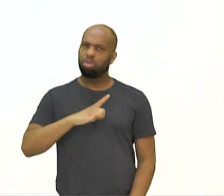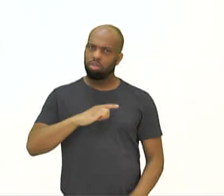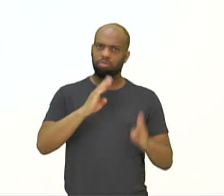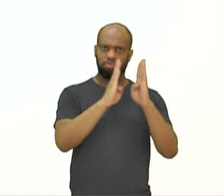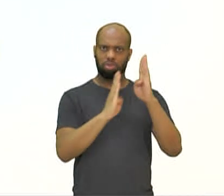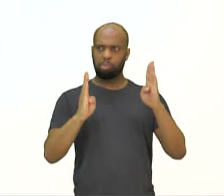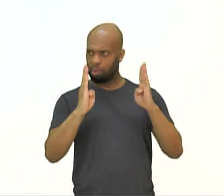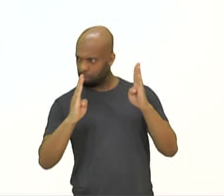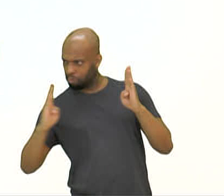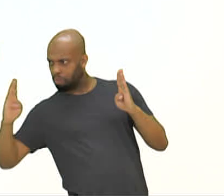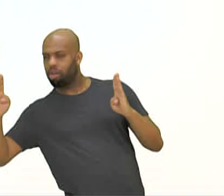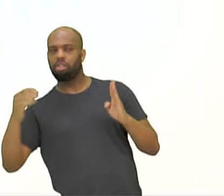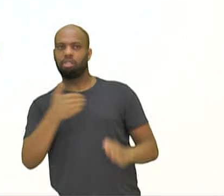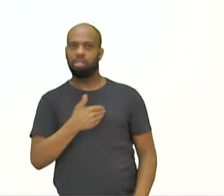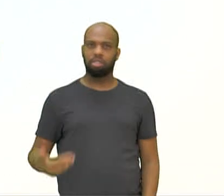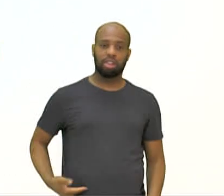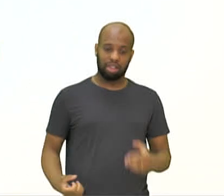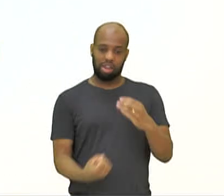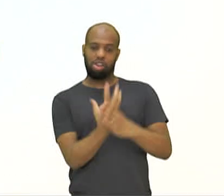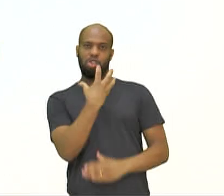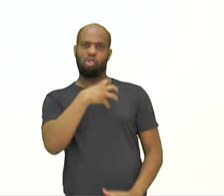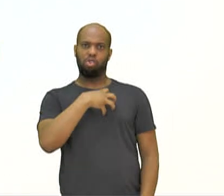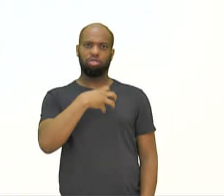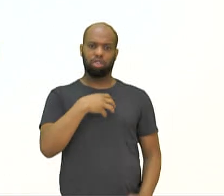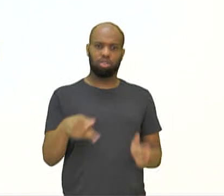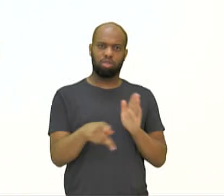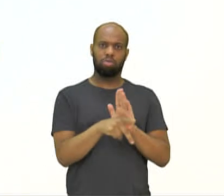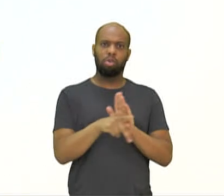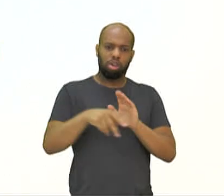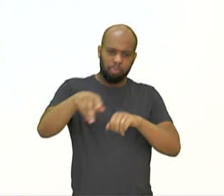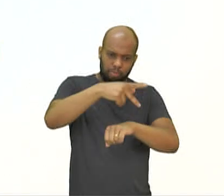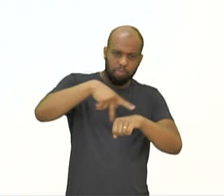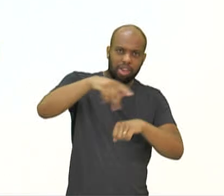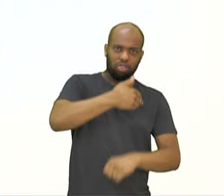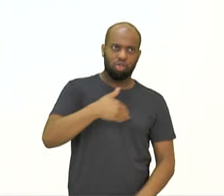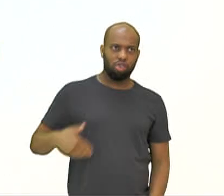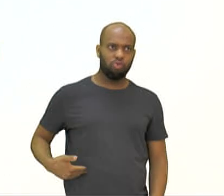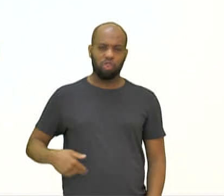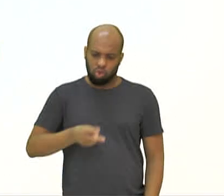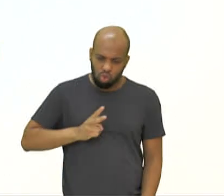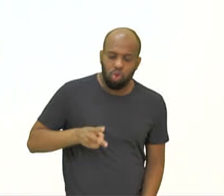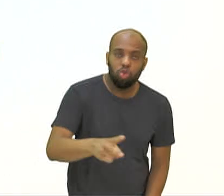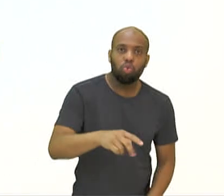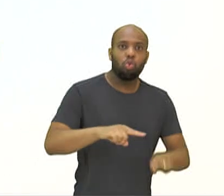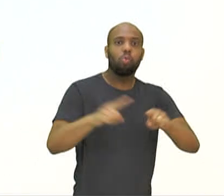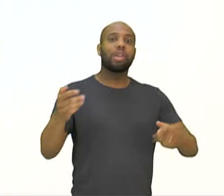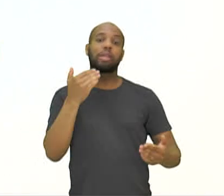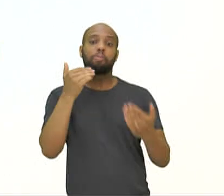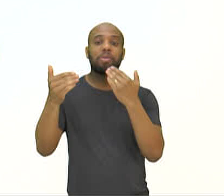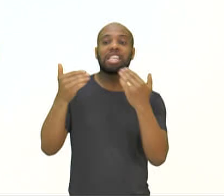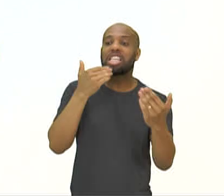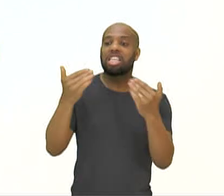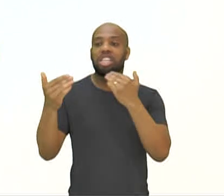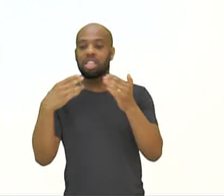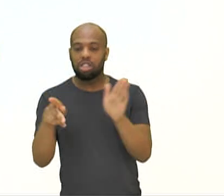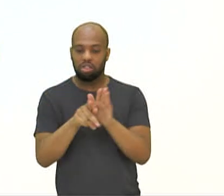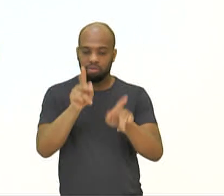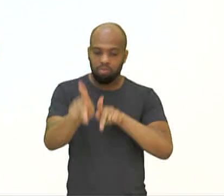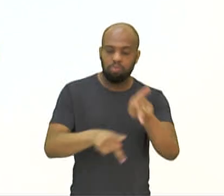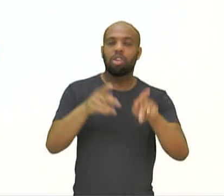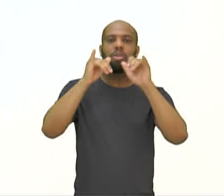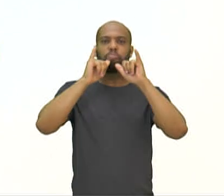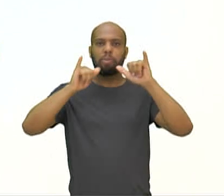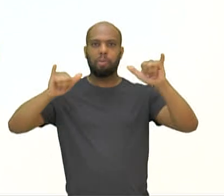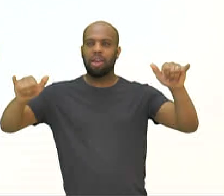poder. Vargas criou uma máquina estatal que manteve ele no poder com apelo forte às massas populares e propaganda de culto